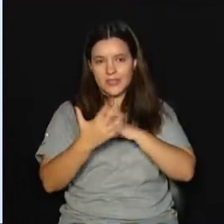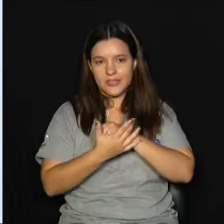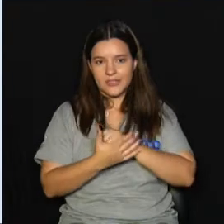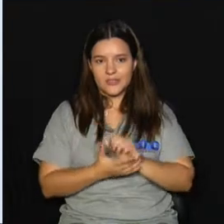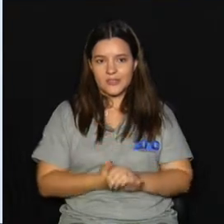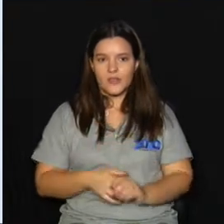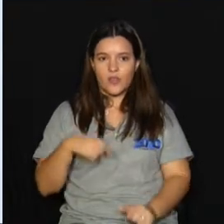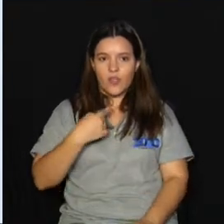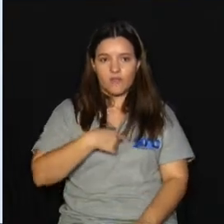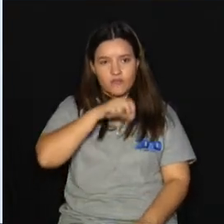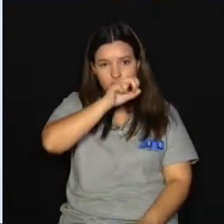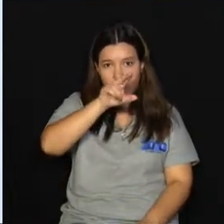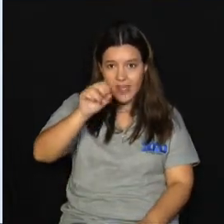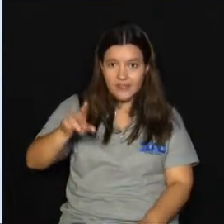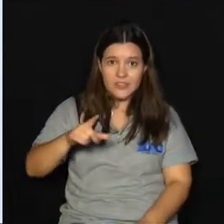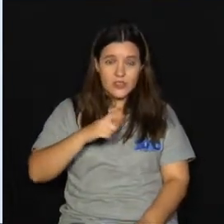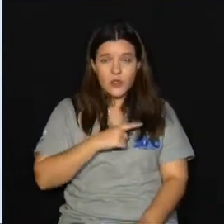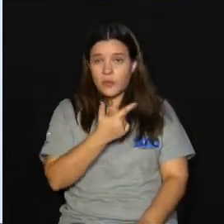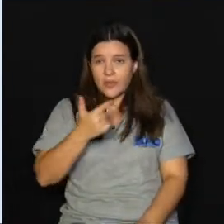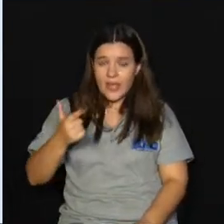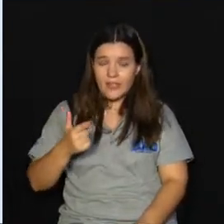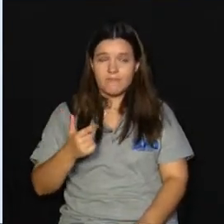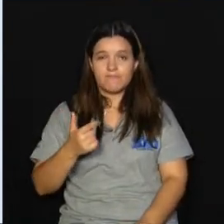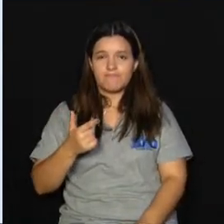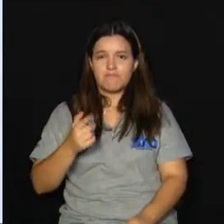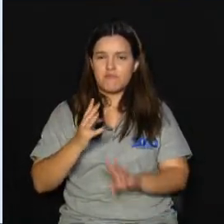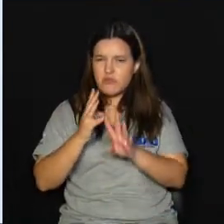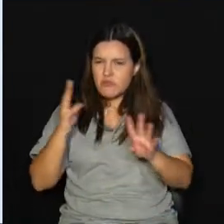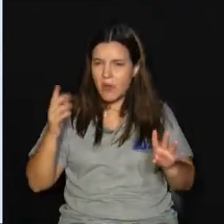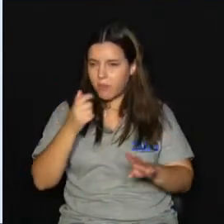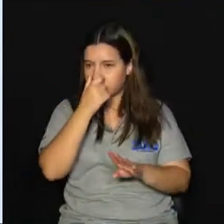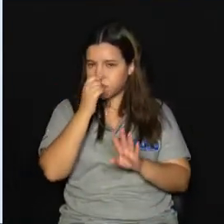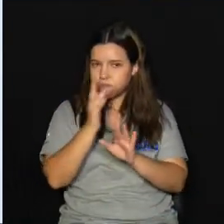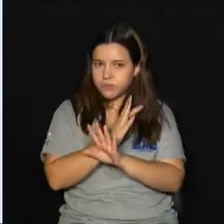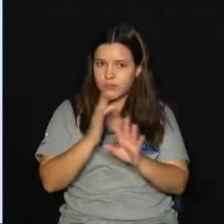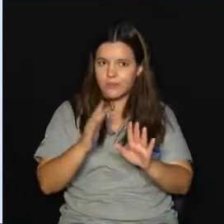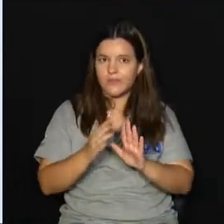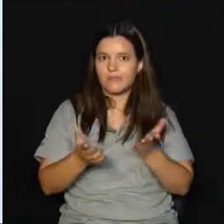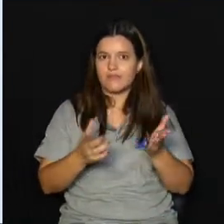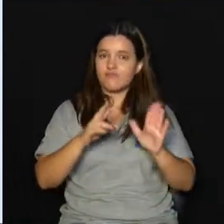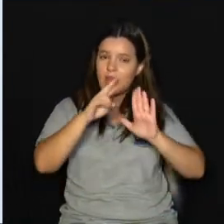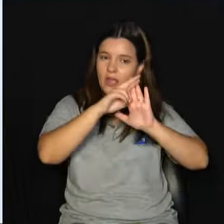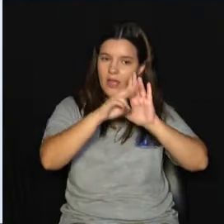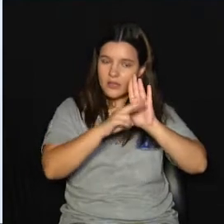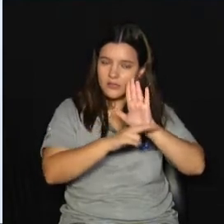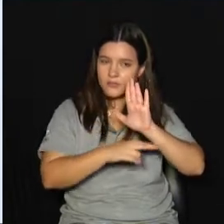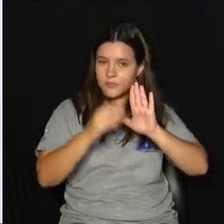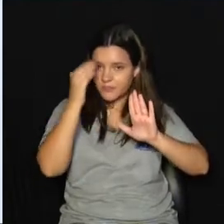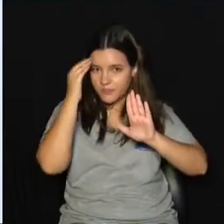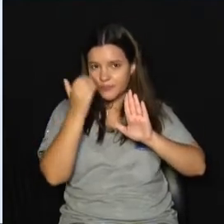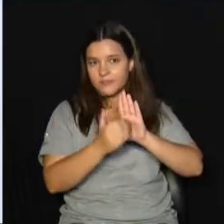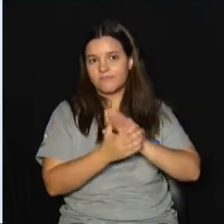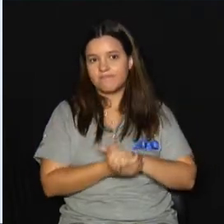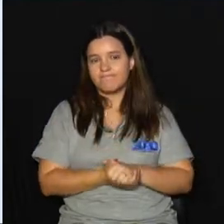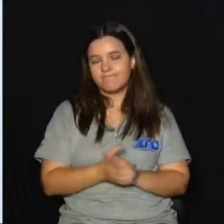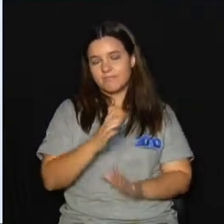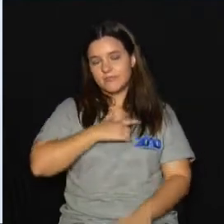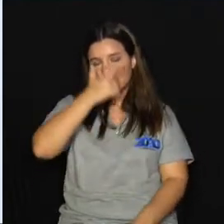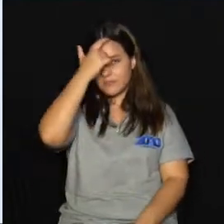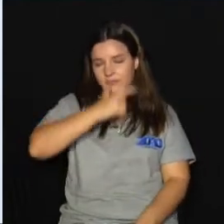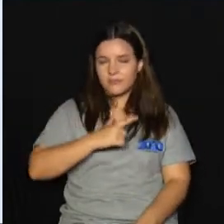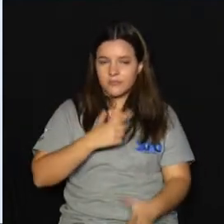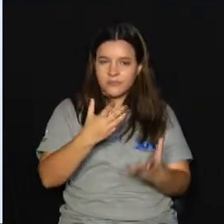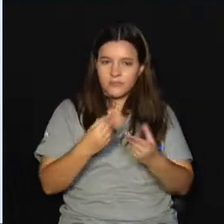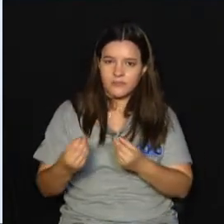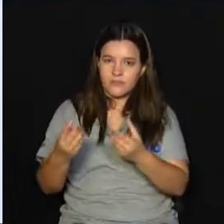está acompanhando, né? Vendo que não está tendo fila, não está tendo aglomeração. No primeiro turno também a gente não teve grandes problemas, ainda assim acho que existe